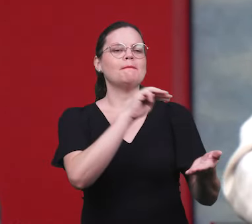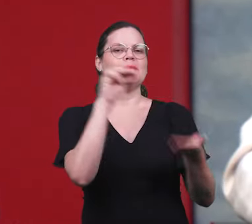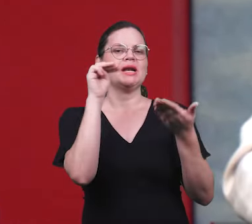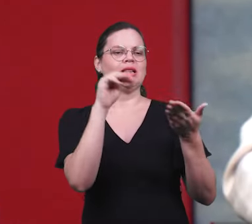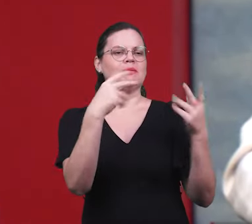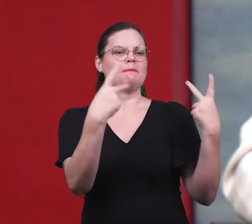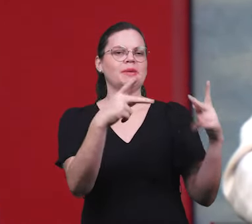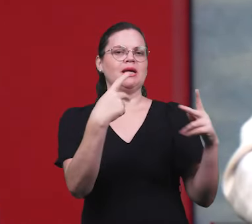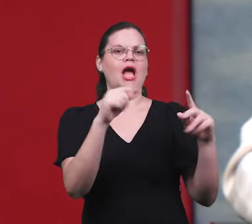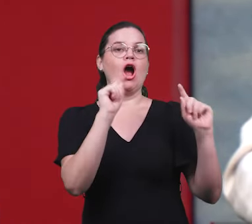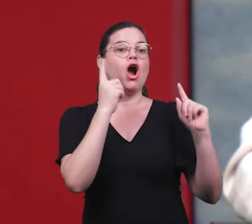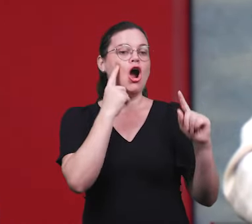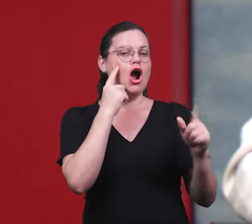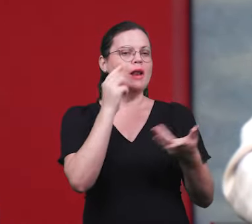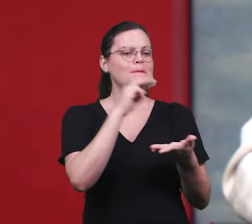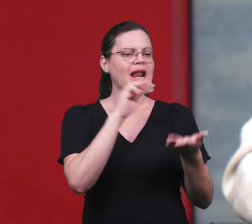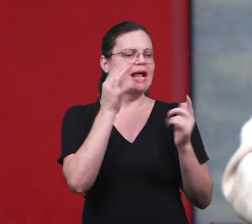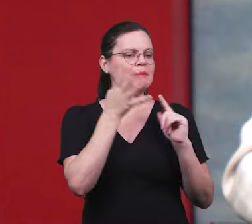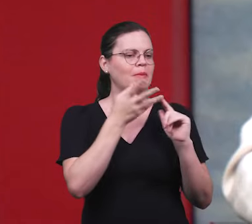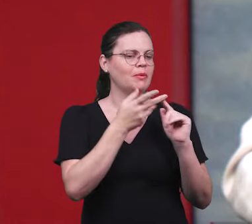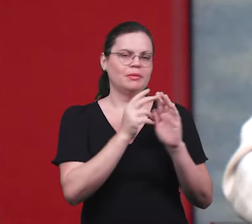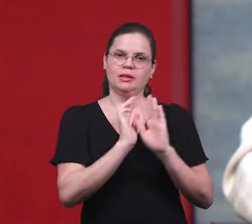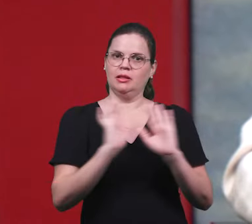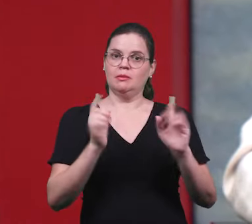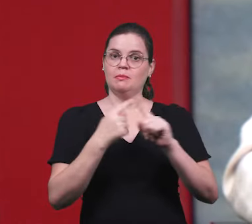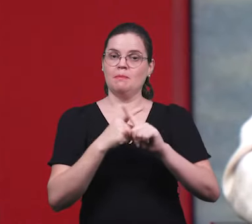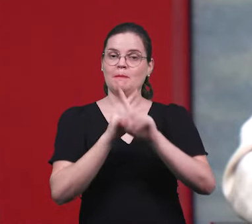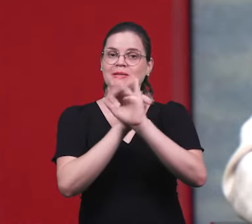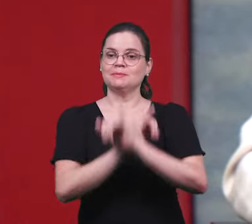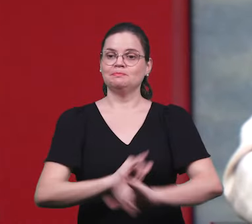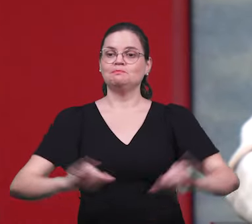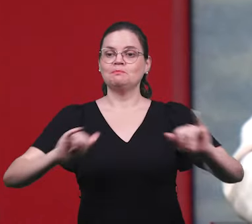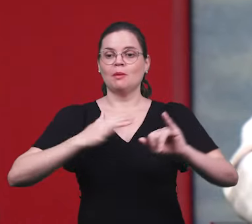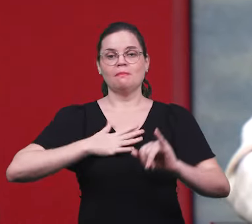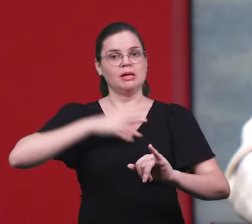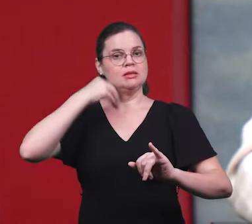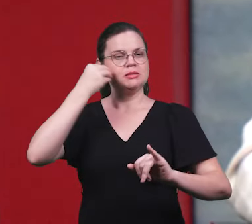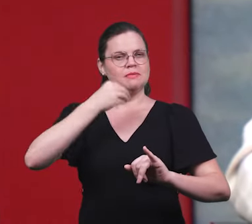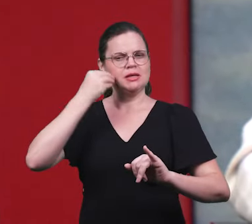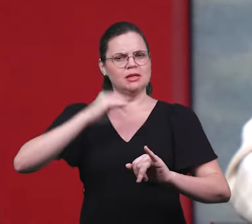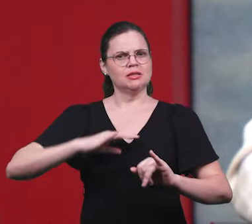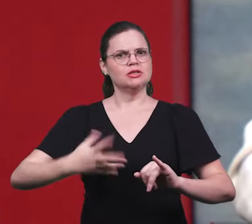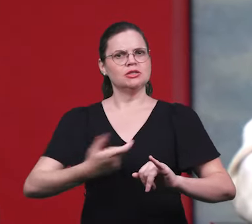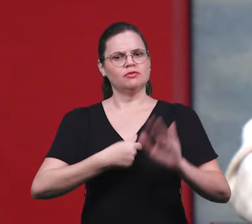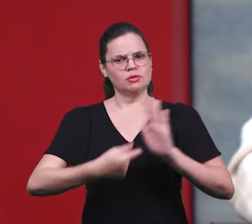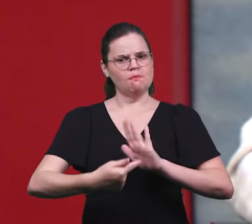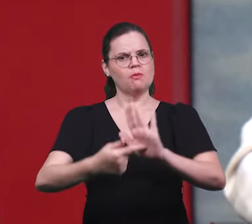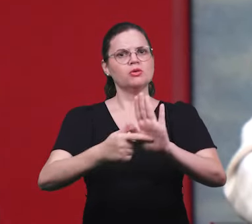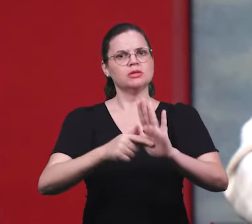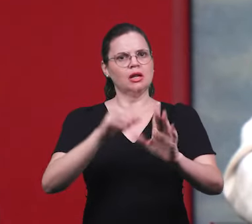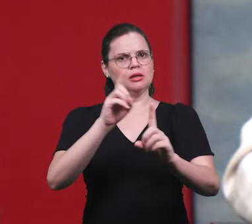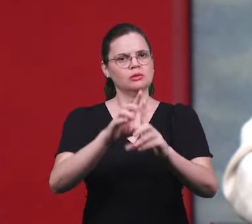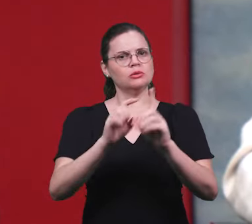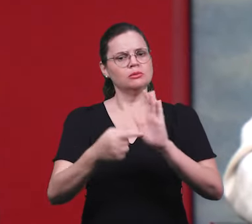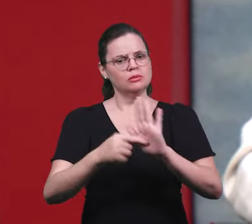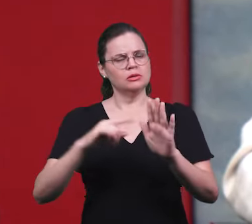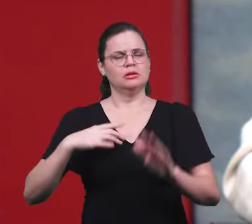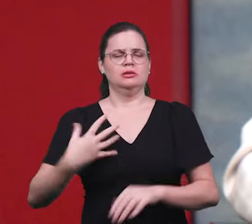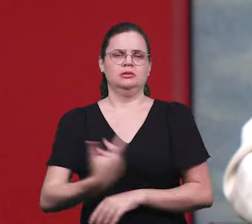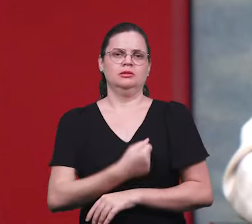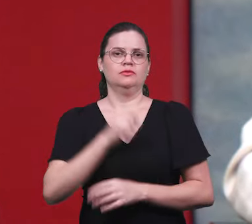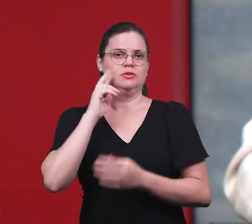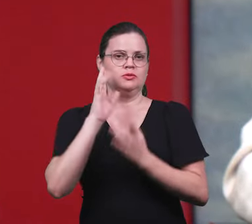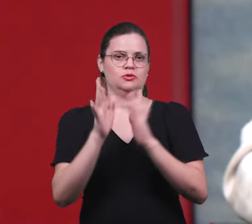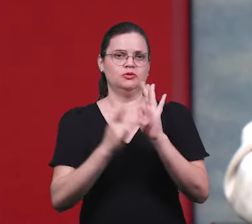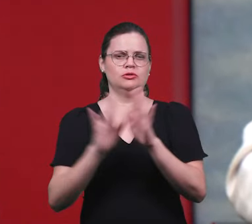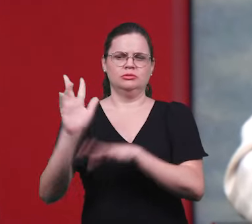igreja Maranata. É anunciar a boa nova, a salvação em Cristo Jesus. O Senhor desceu